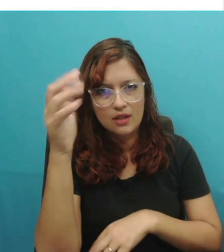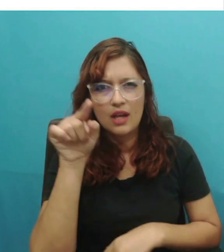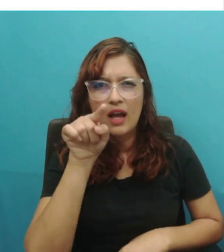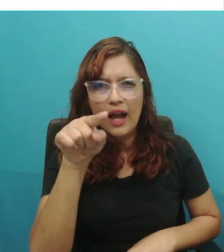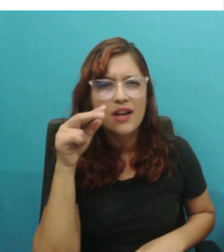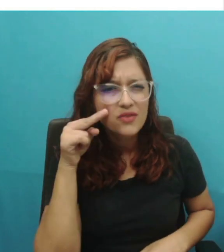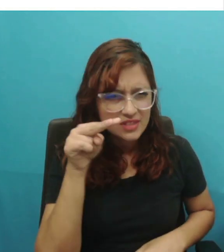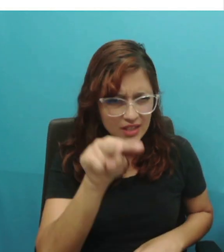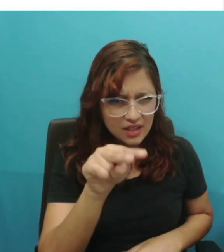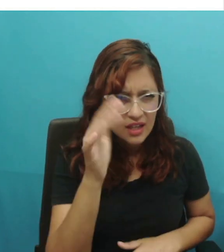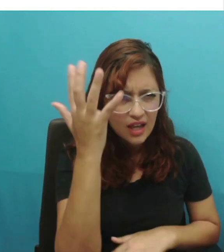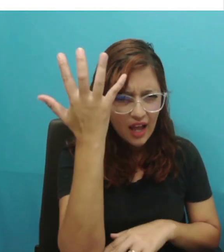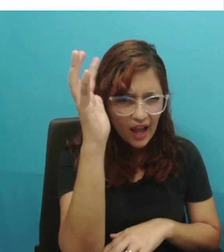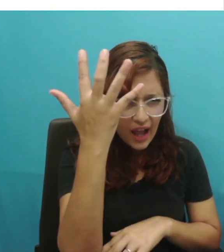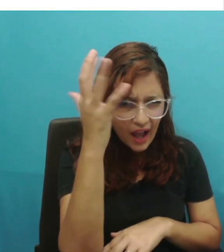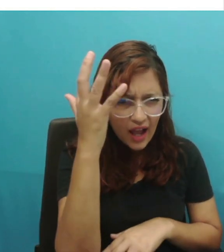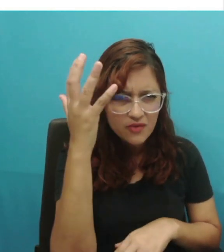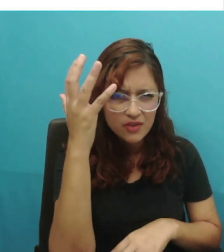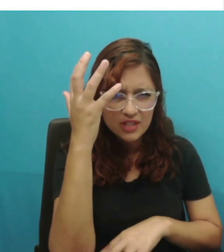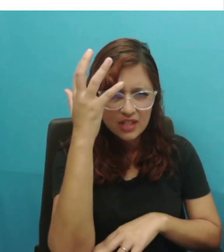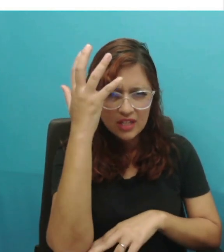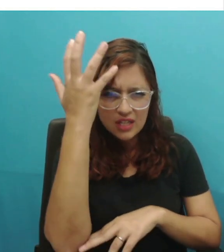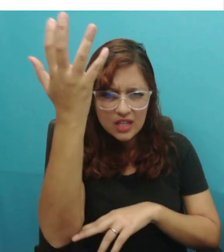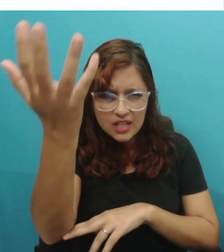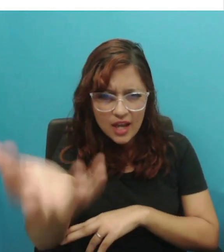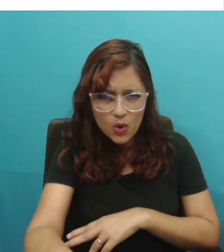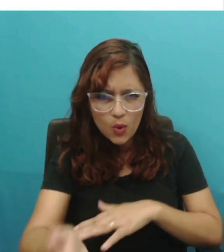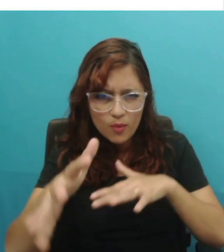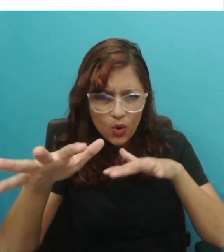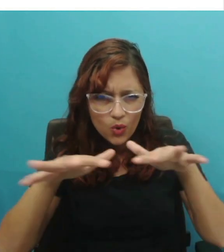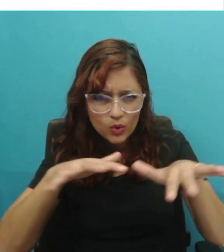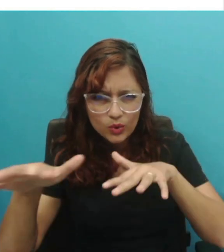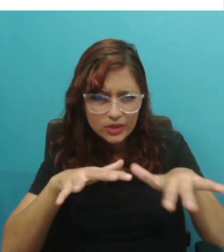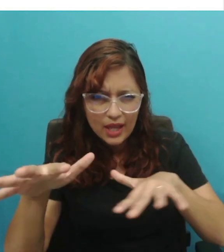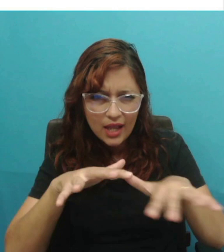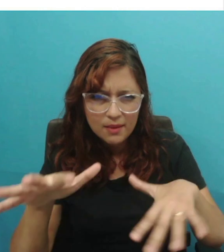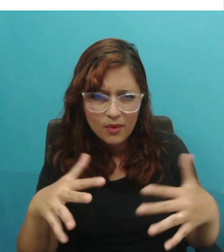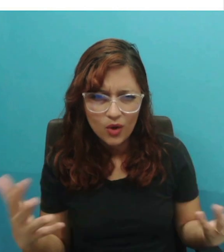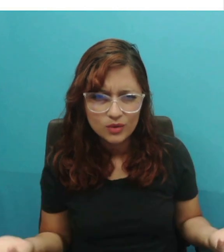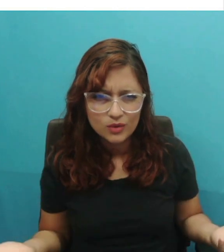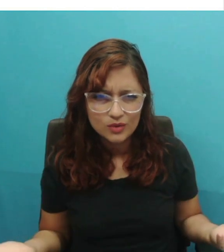Começa explicando quem sofreu a ação, que foi a árvore. Viu a árvore?